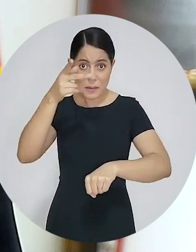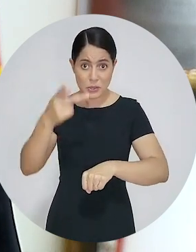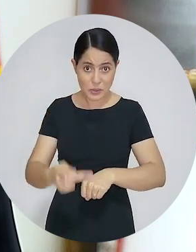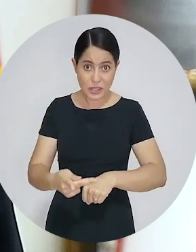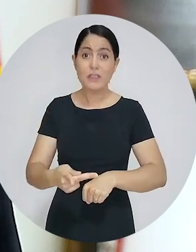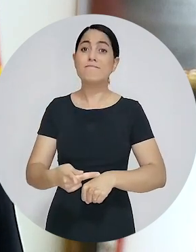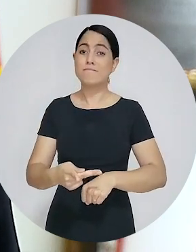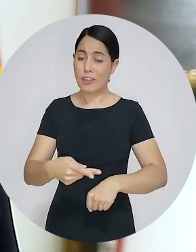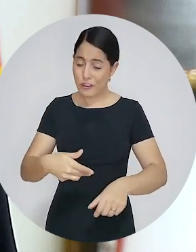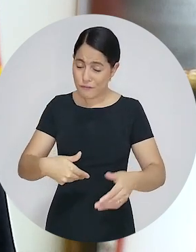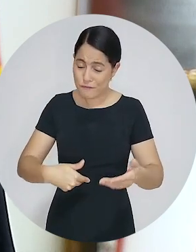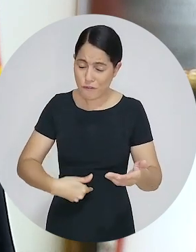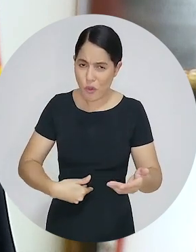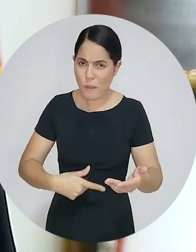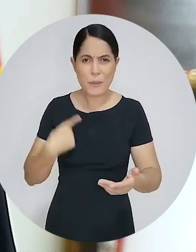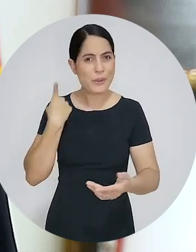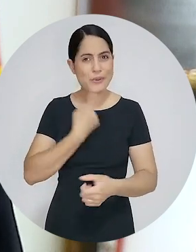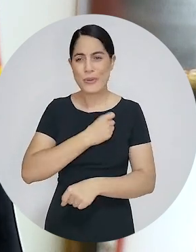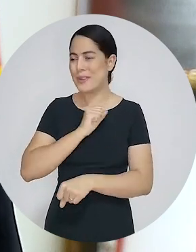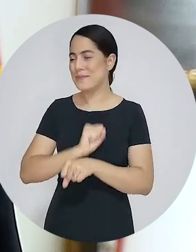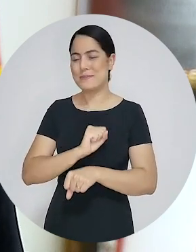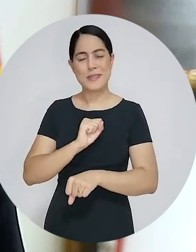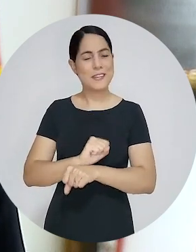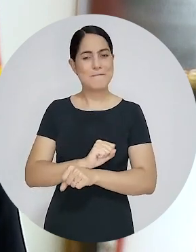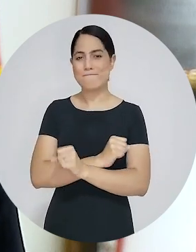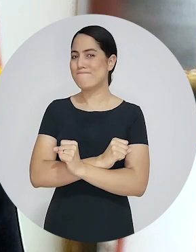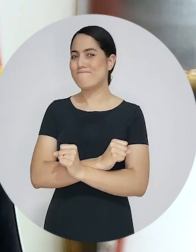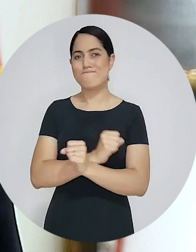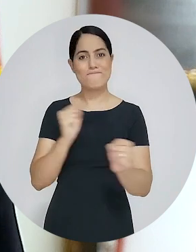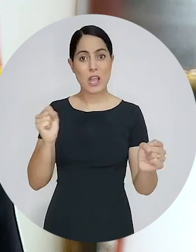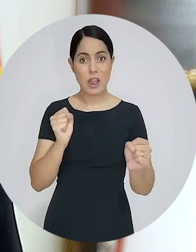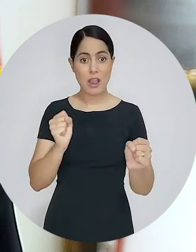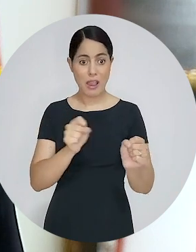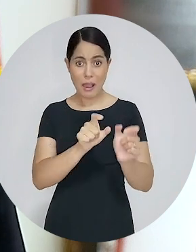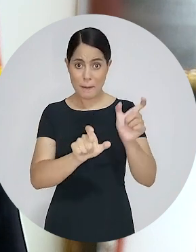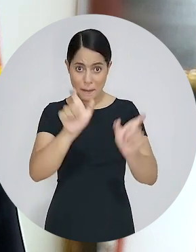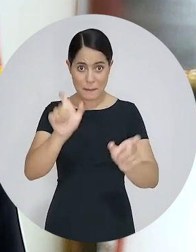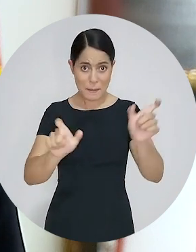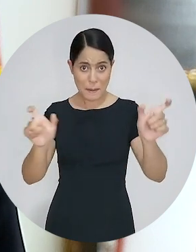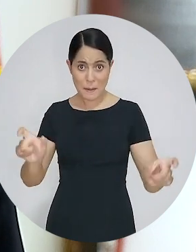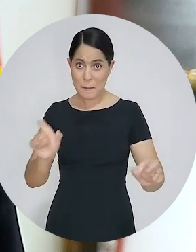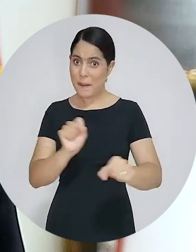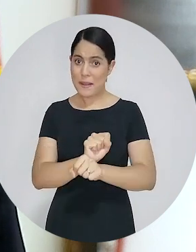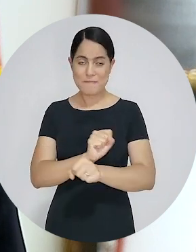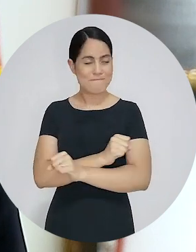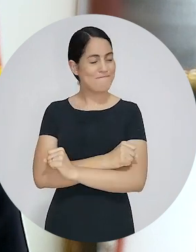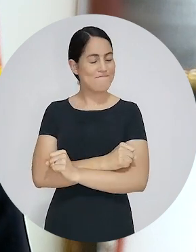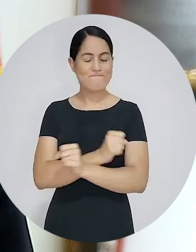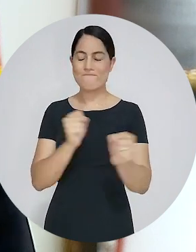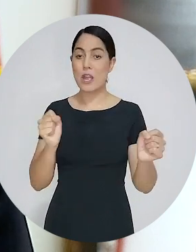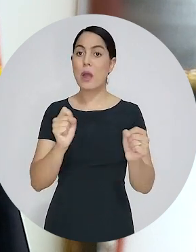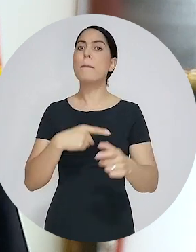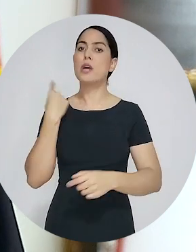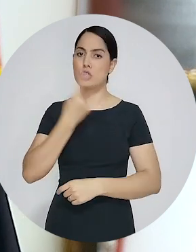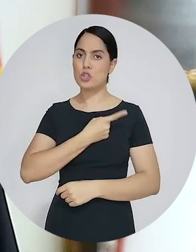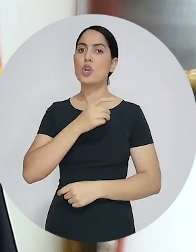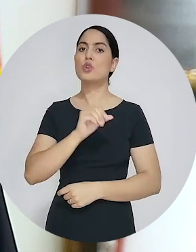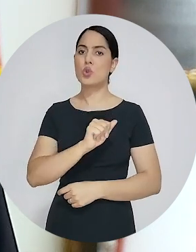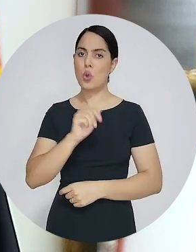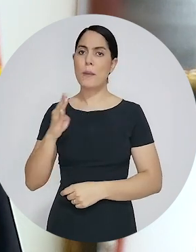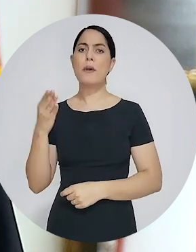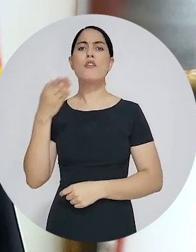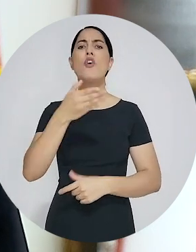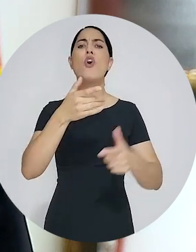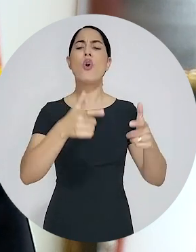assistindo. Nós não podemos esperar. Essas pessoas não têm como esperar. A Ordem dos Advogados do Brasil foi ao Supremo